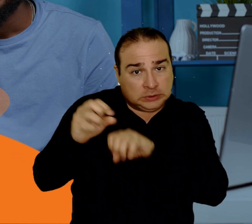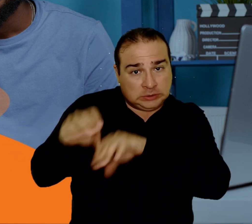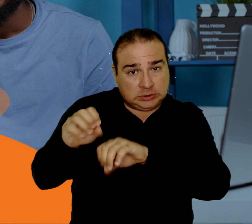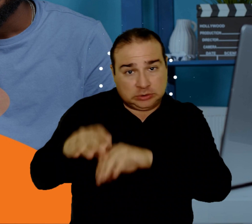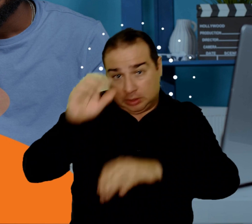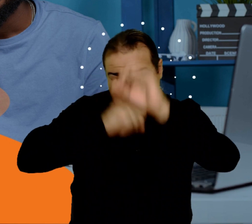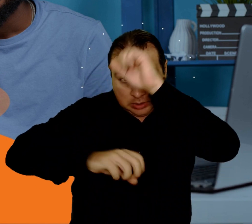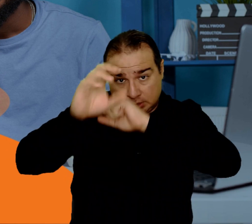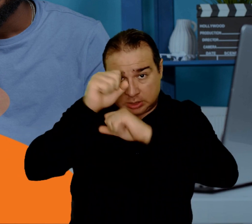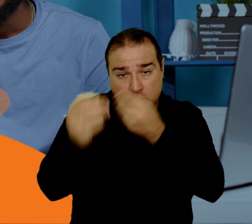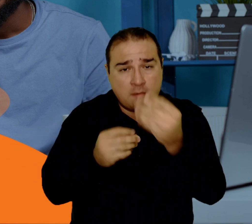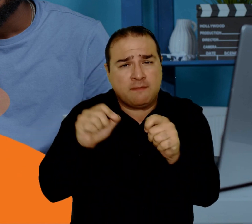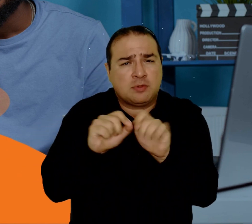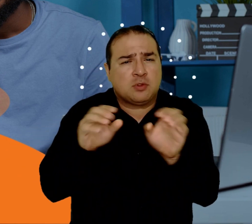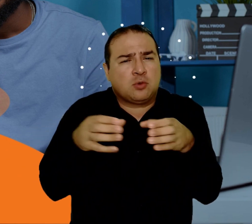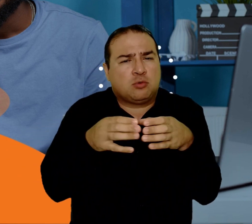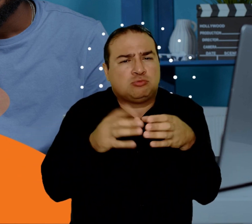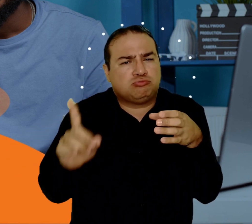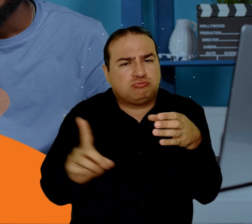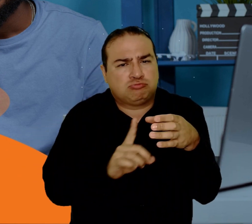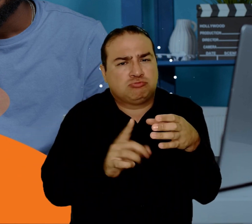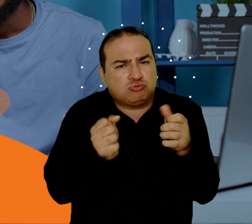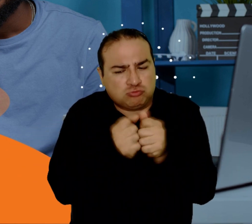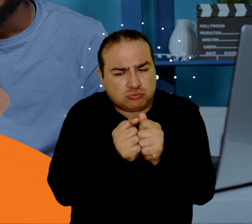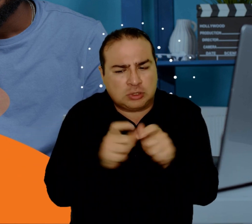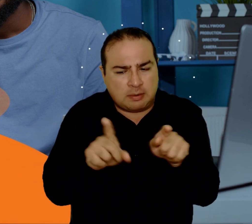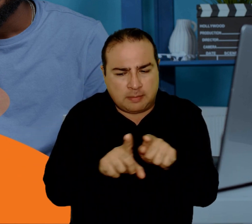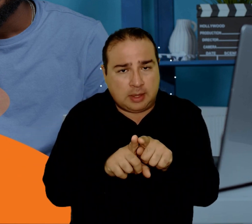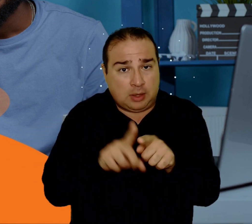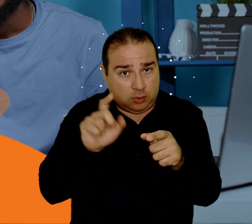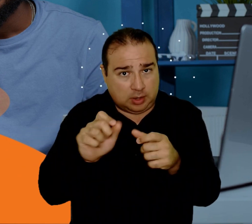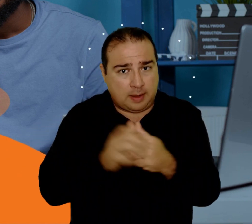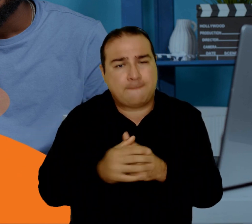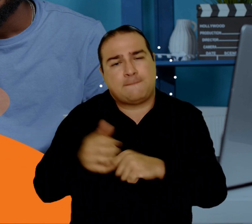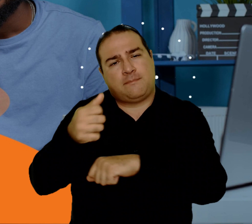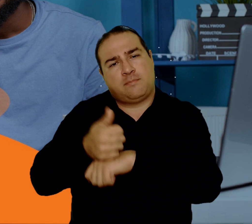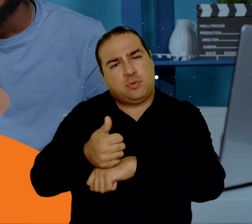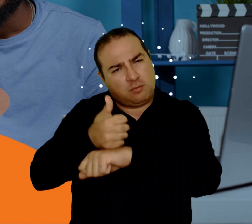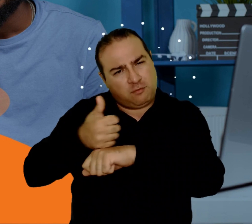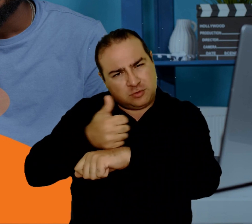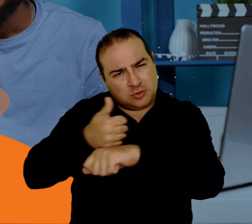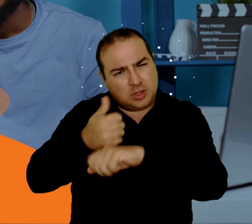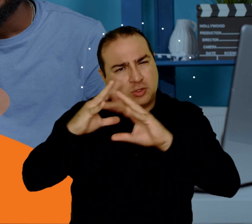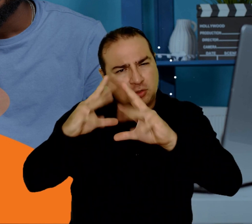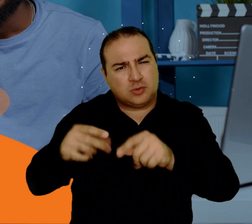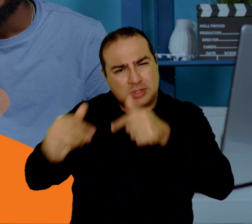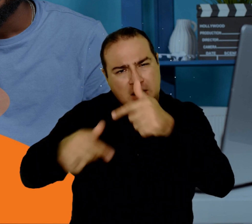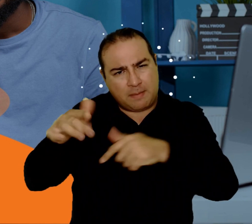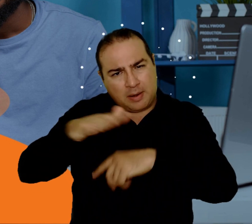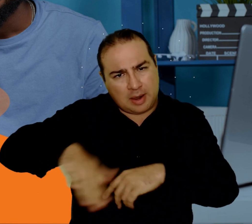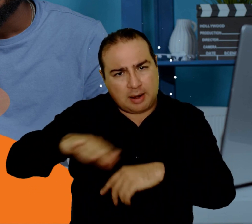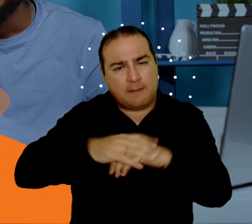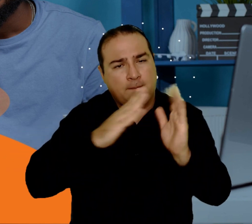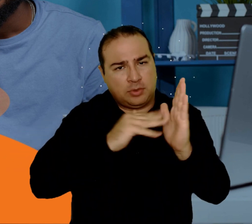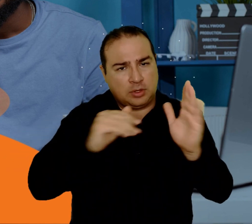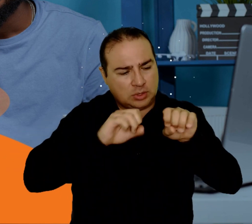ensino e aprendizagem, e fazem parte dessa dimensão os profissionais, quer dizer, os serviços ligados